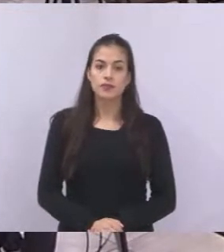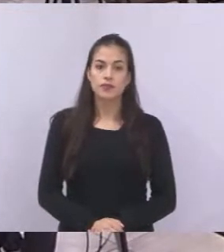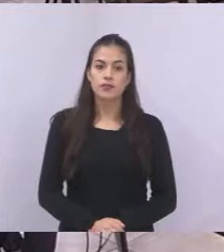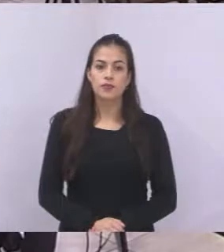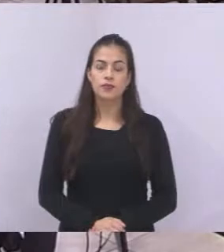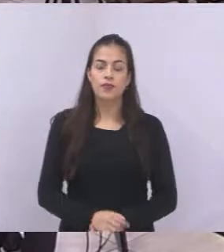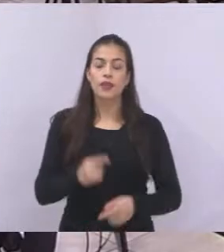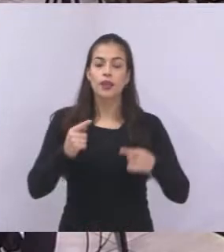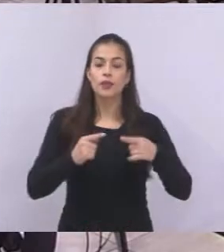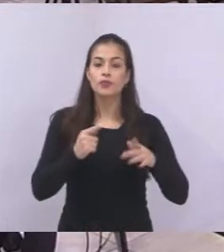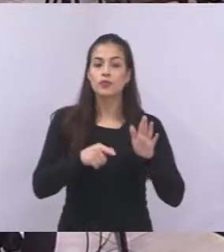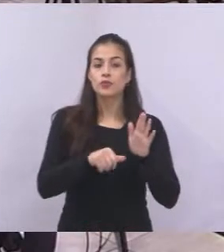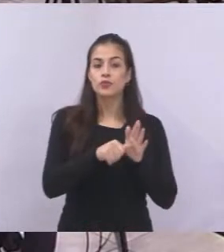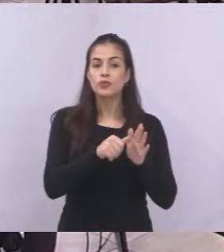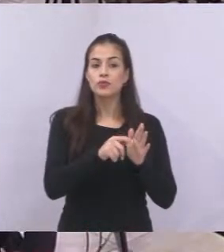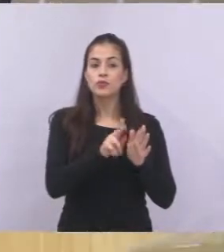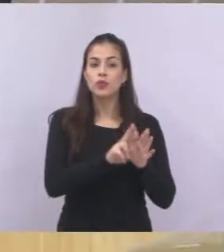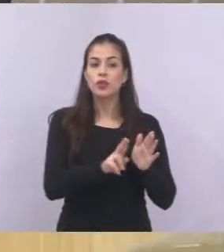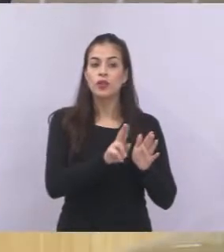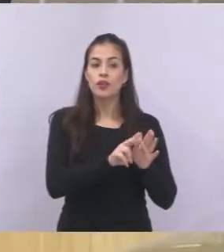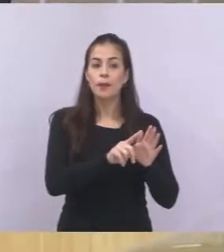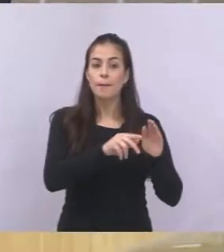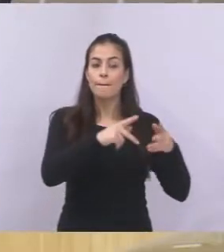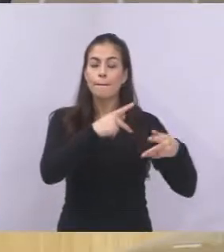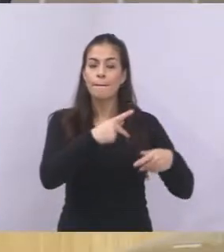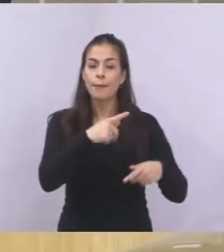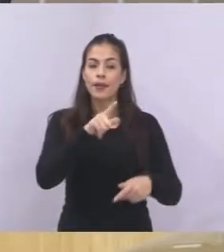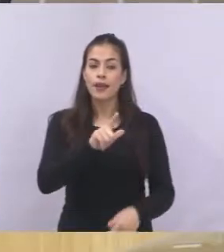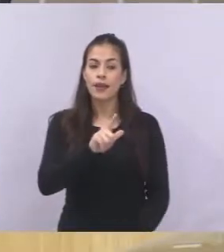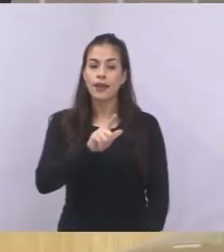Discussão única do PLCE número